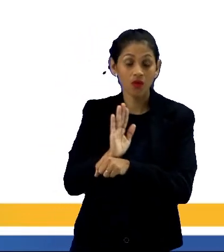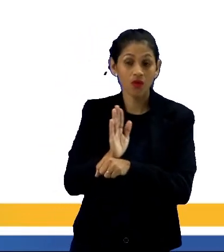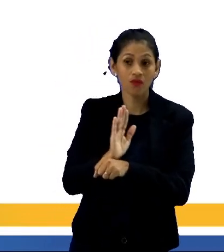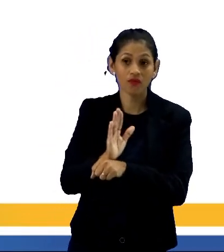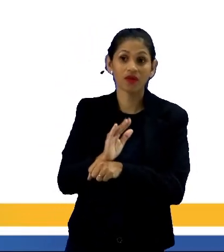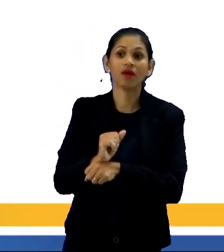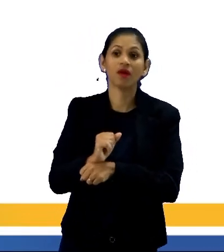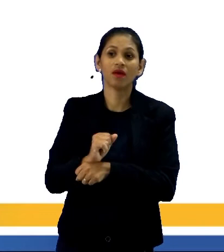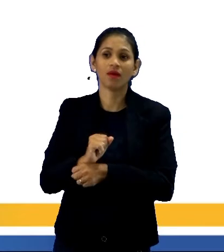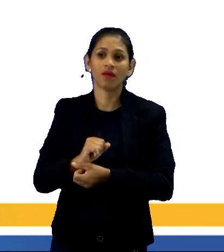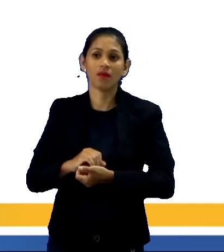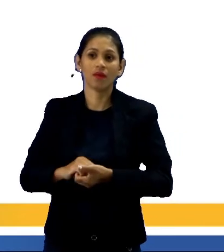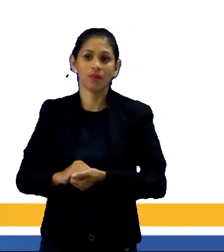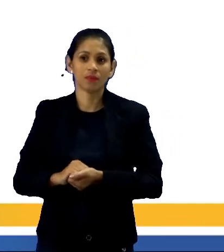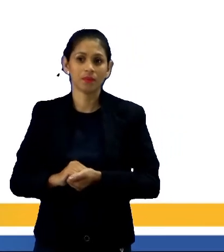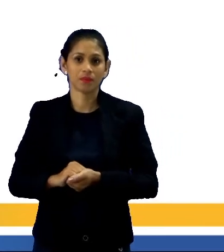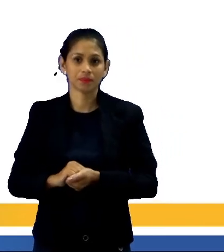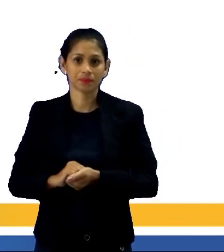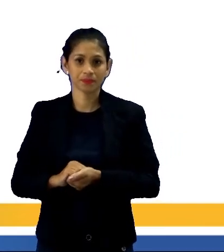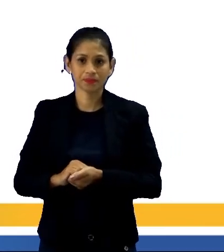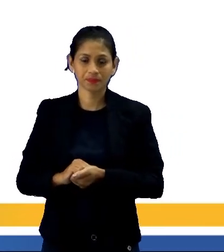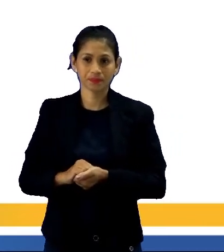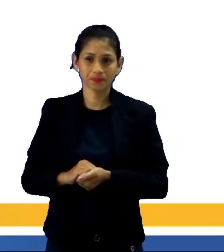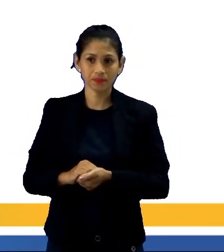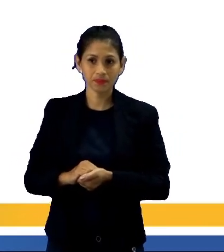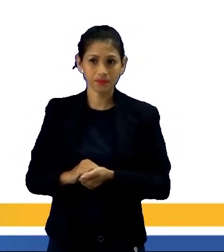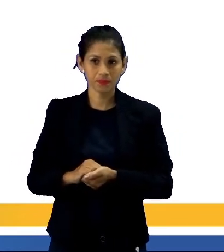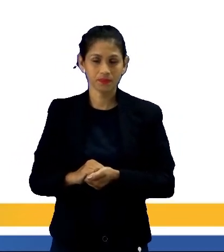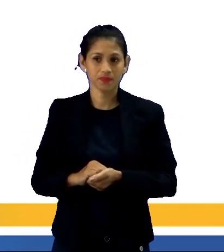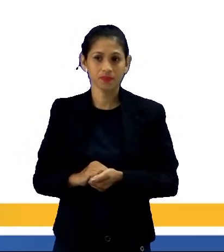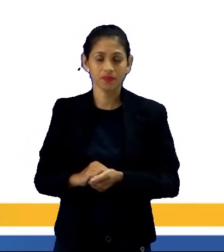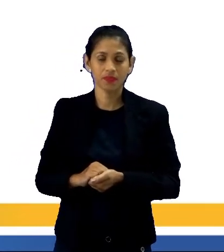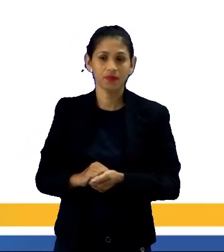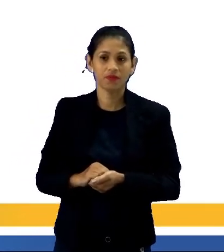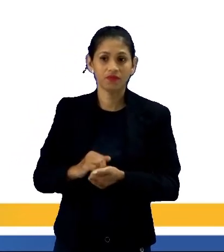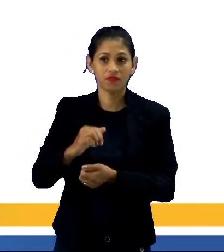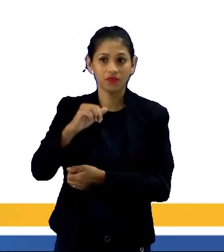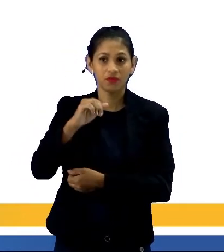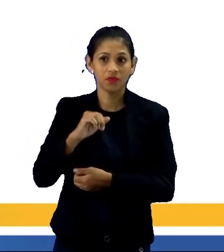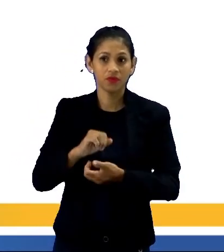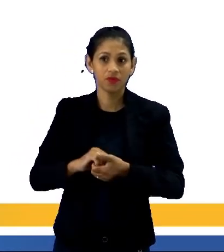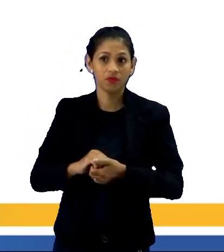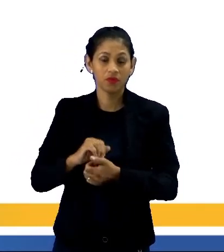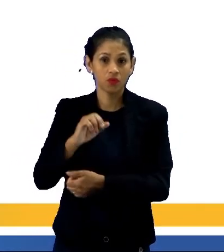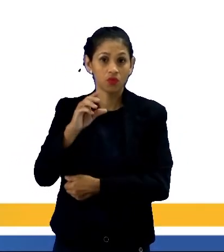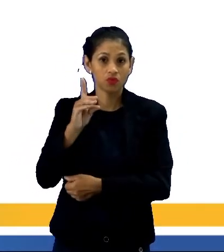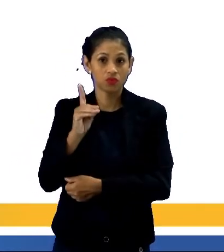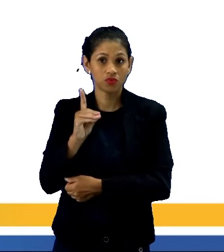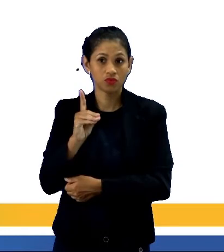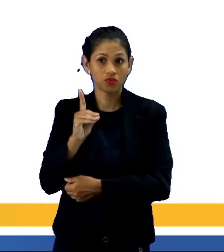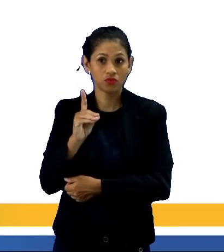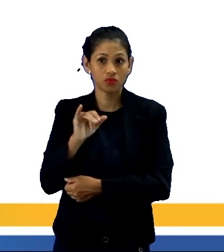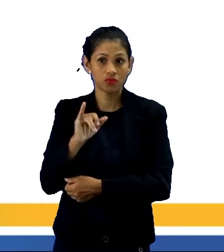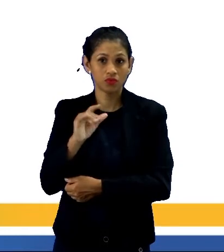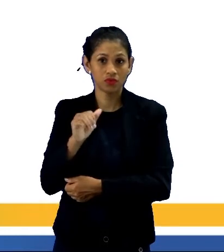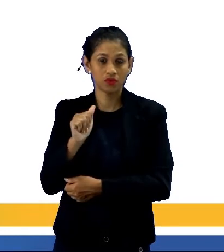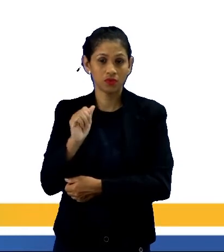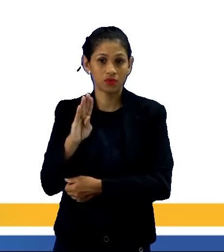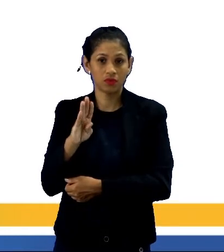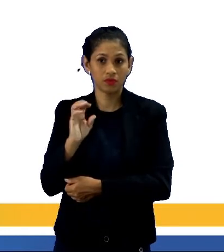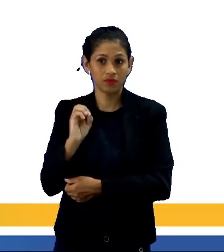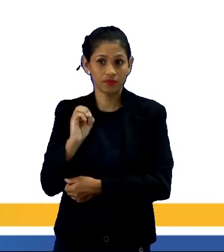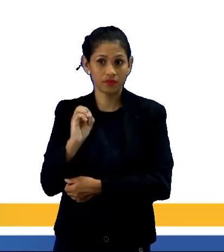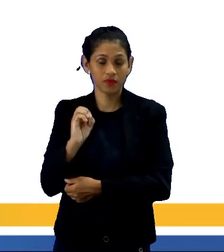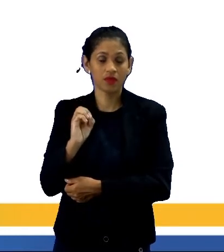legal, é um filme engraçado. Tá bom que ele já foi produzido há bastantes anos, tá? Que